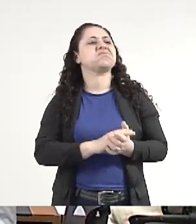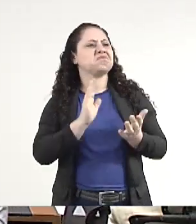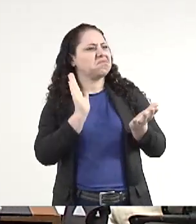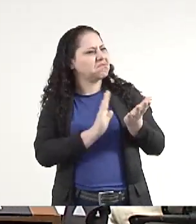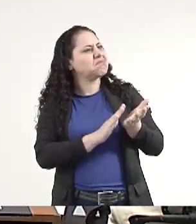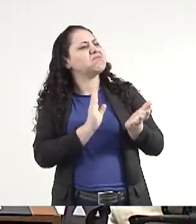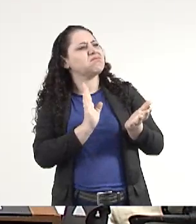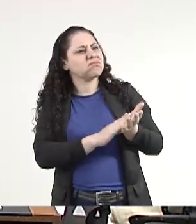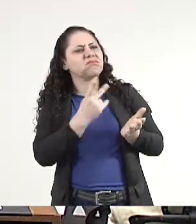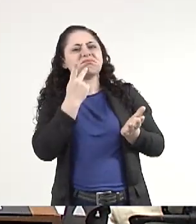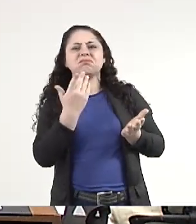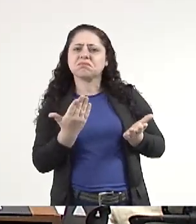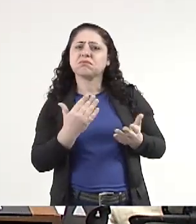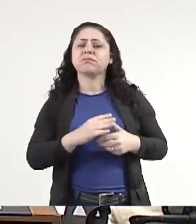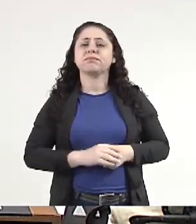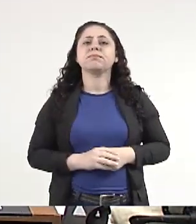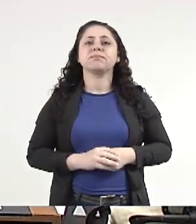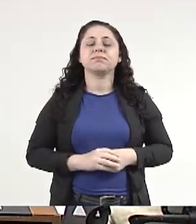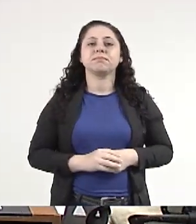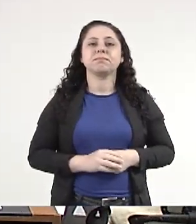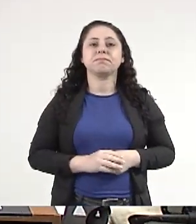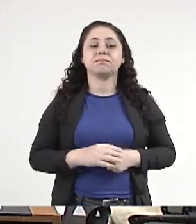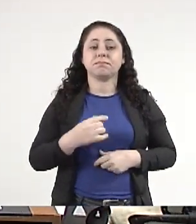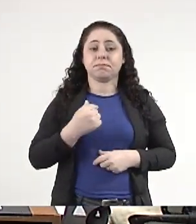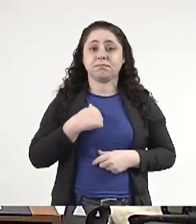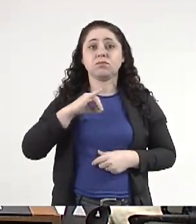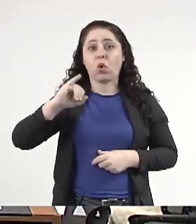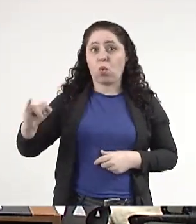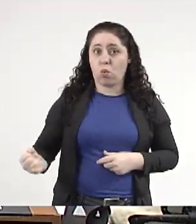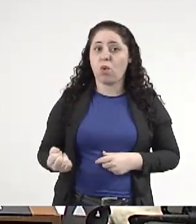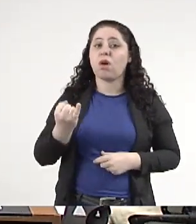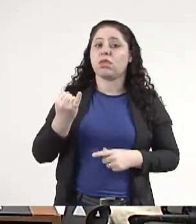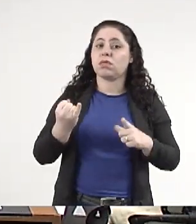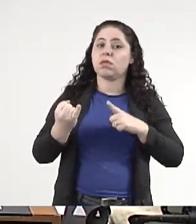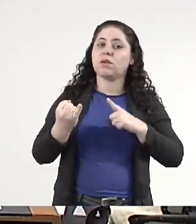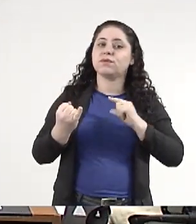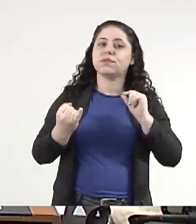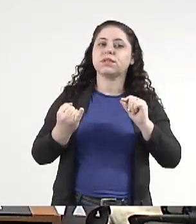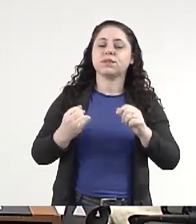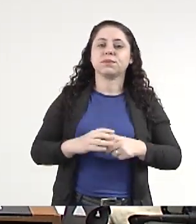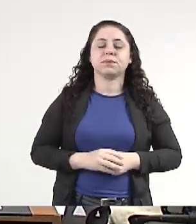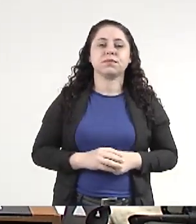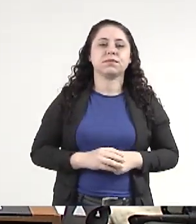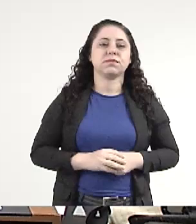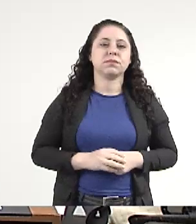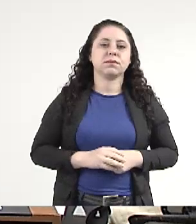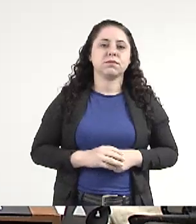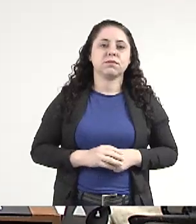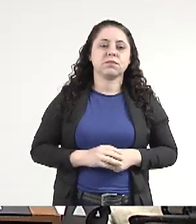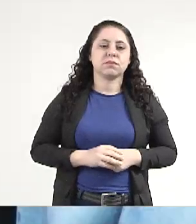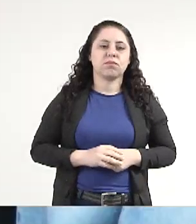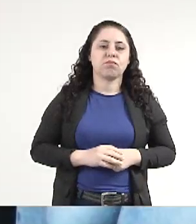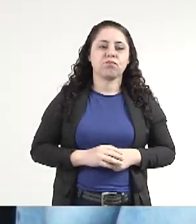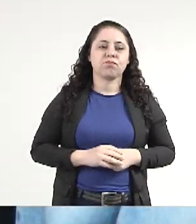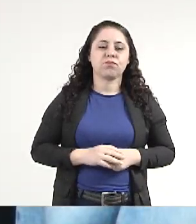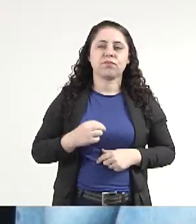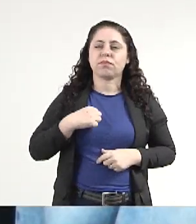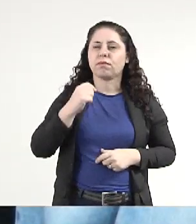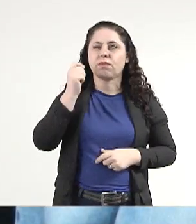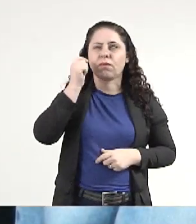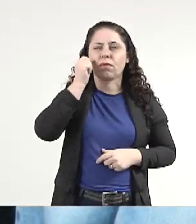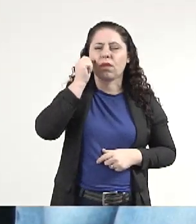parabenizá-lo pela manifestação. Eu tive a oportunidade e por um